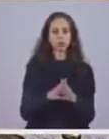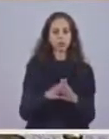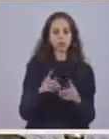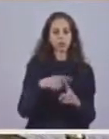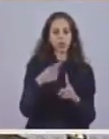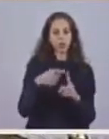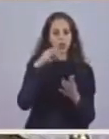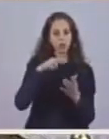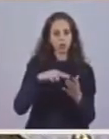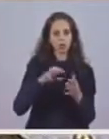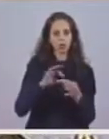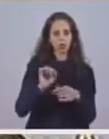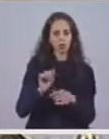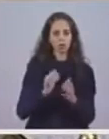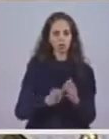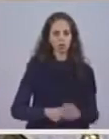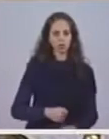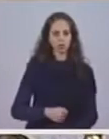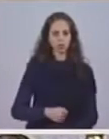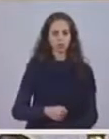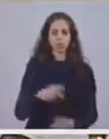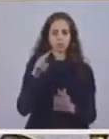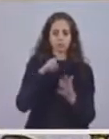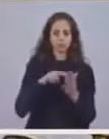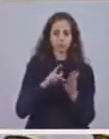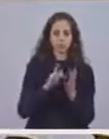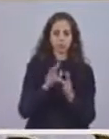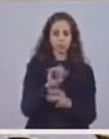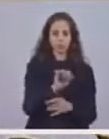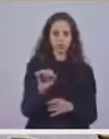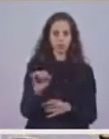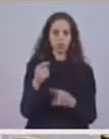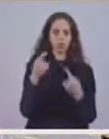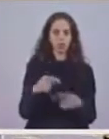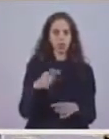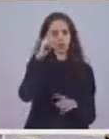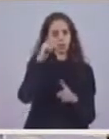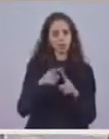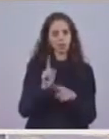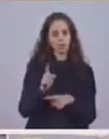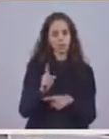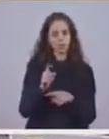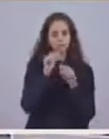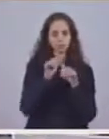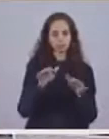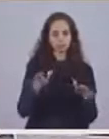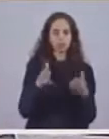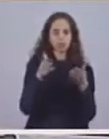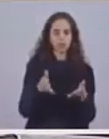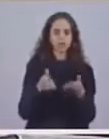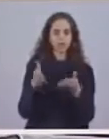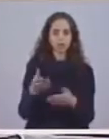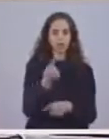litúrgico. A liturgia cristã tem esse propósito: ajudar